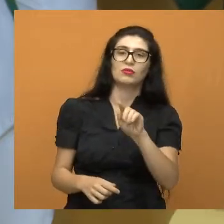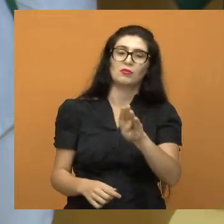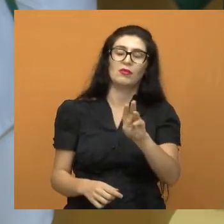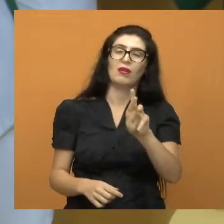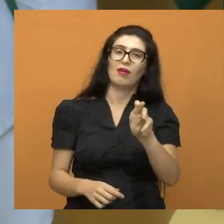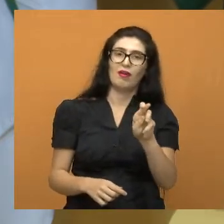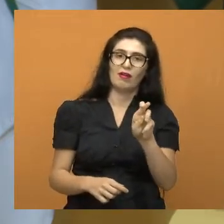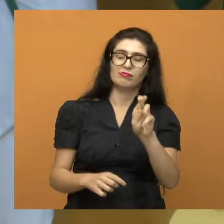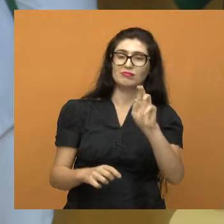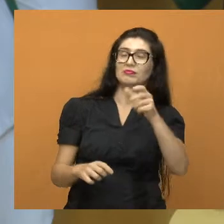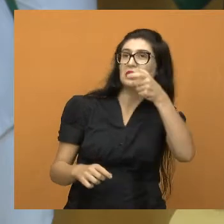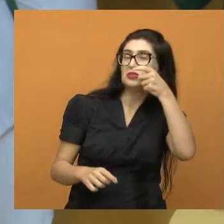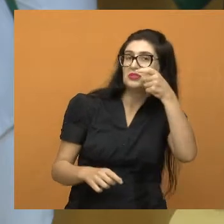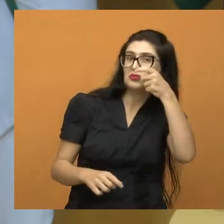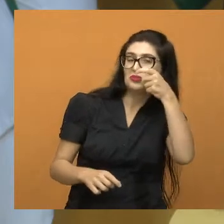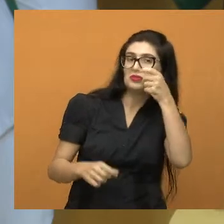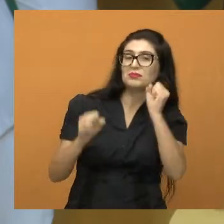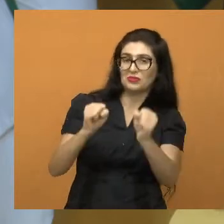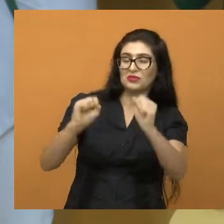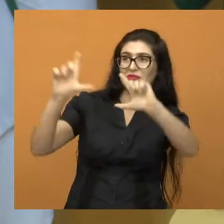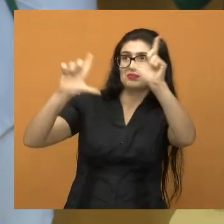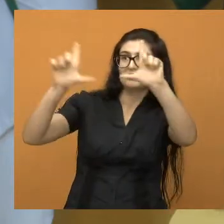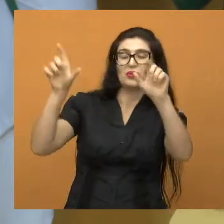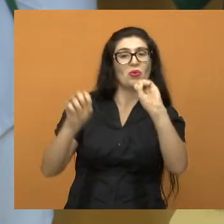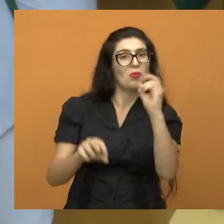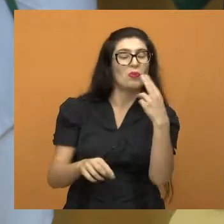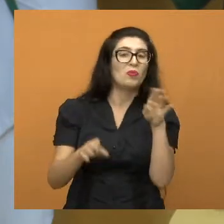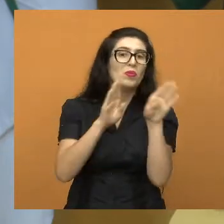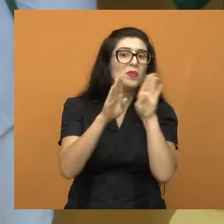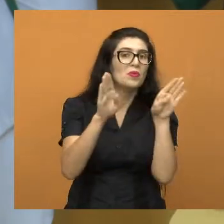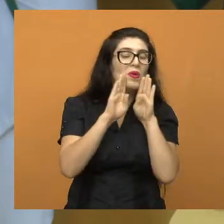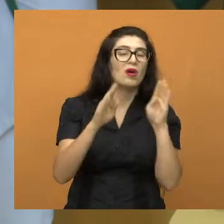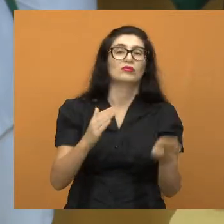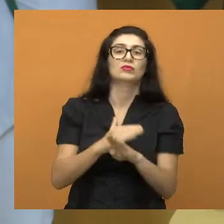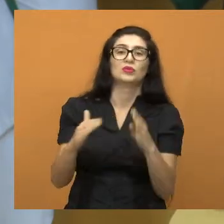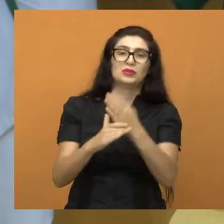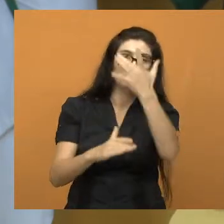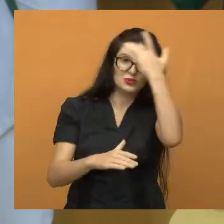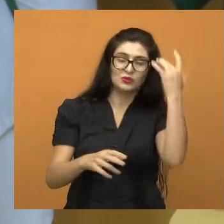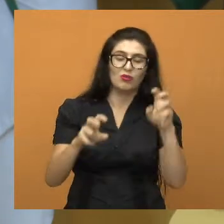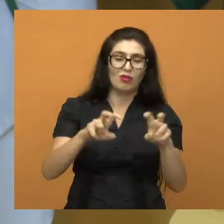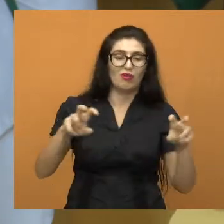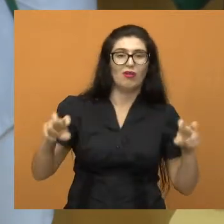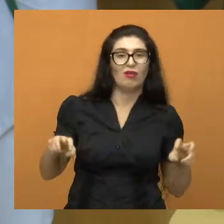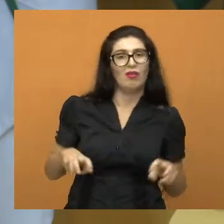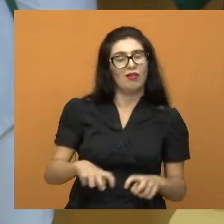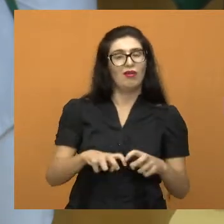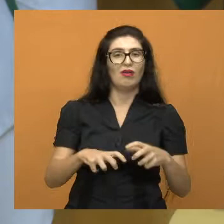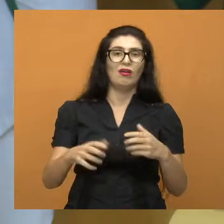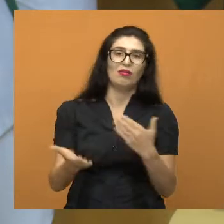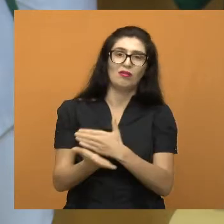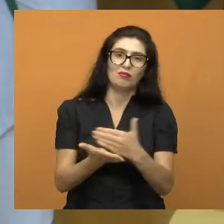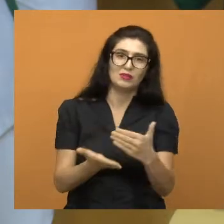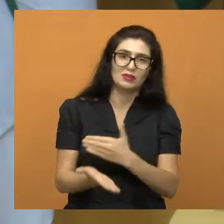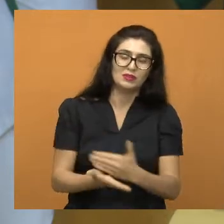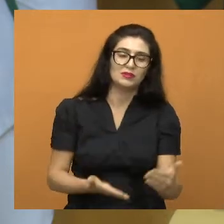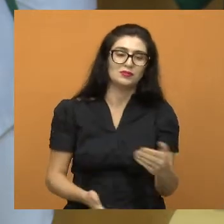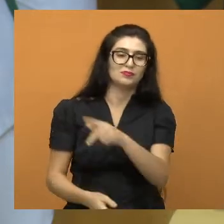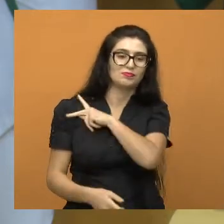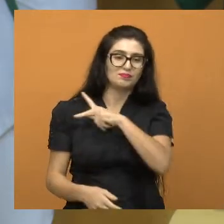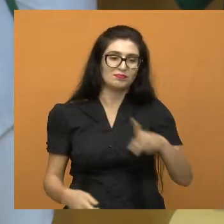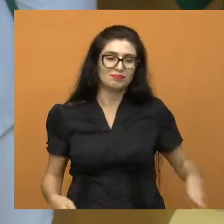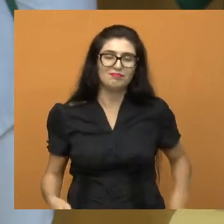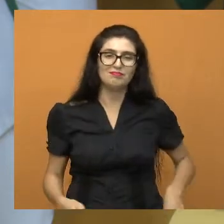www.jacareí.sp.leg.br. Vamos agora nominar as autoridades que neste momento compõem a nossa mesa diretora dos trabalhos, iniciando pela excelentíssima